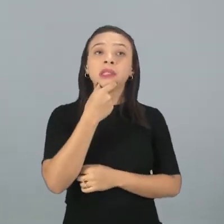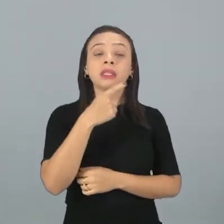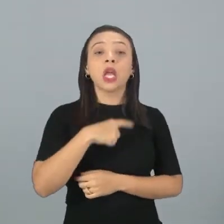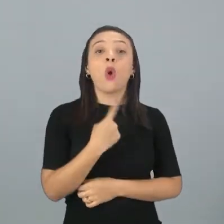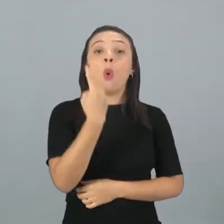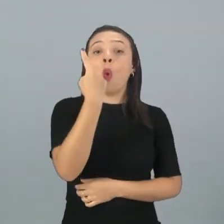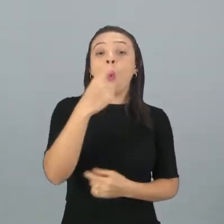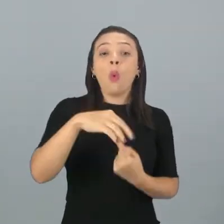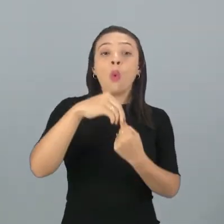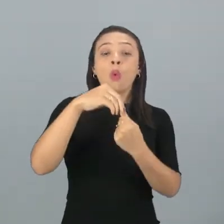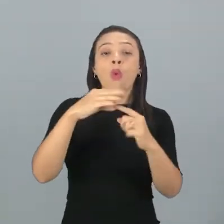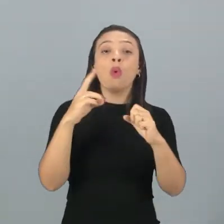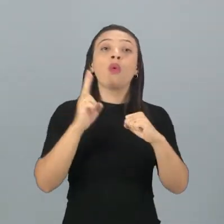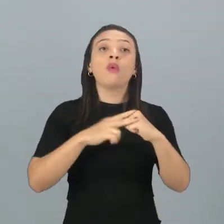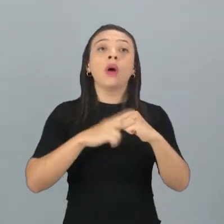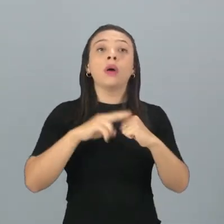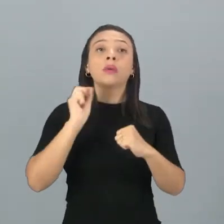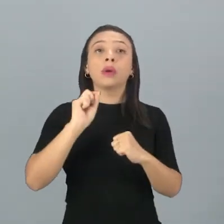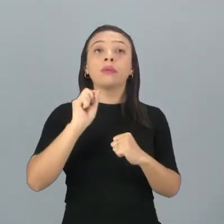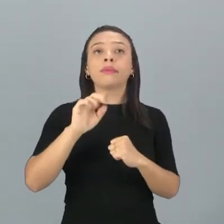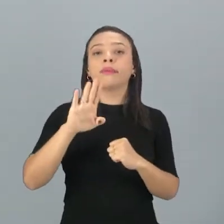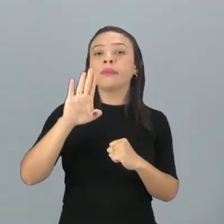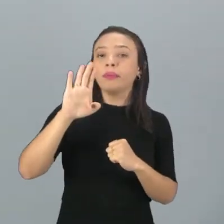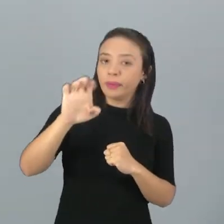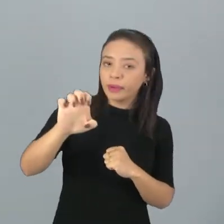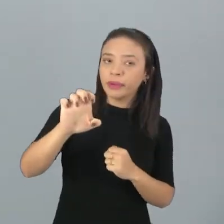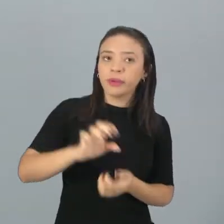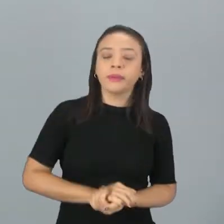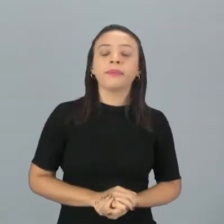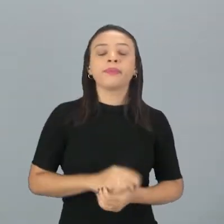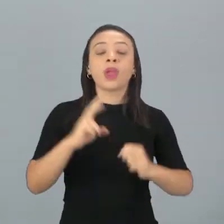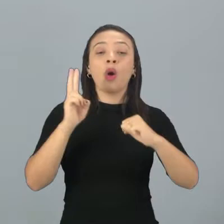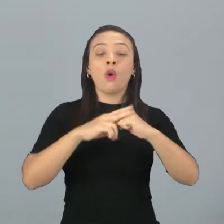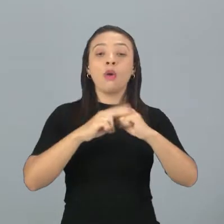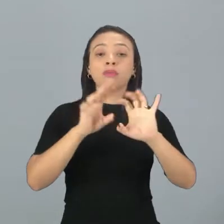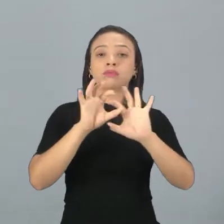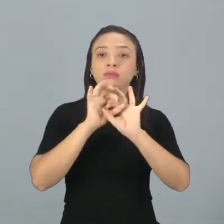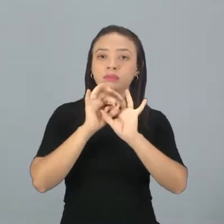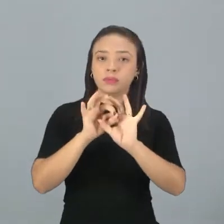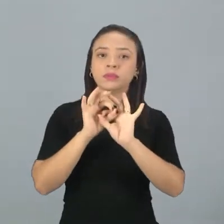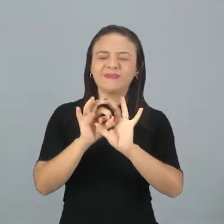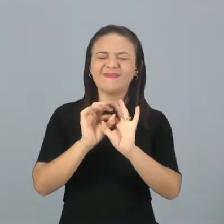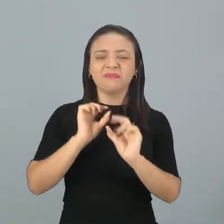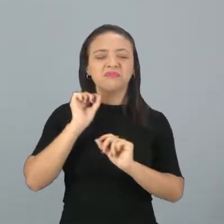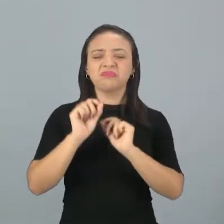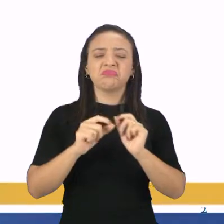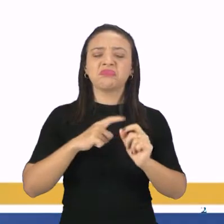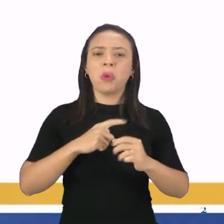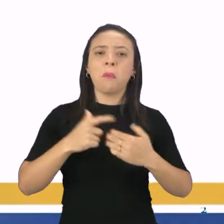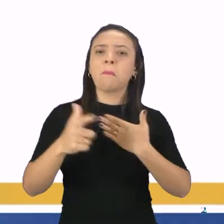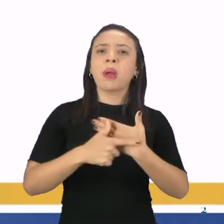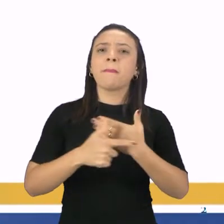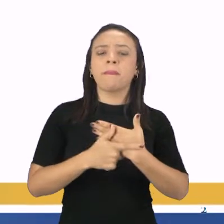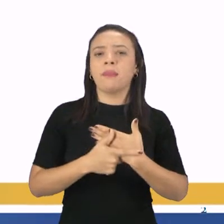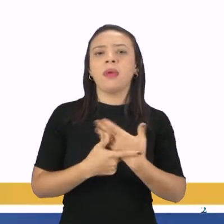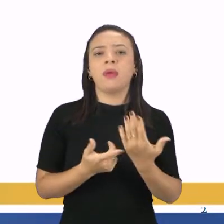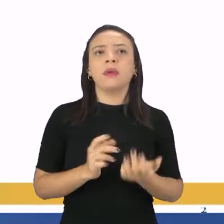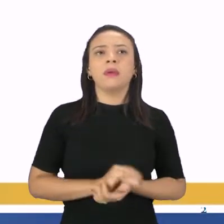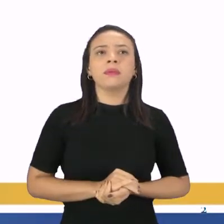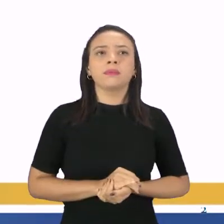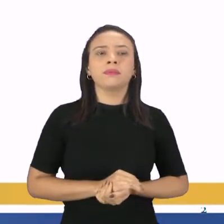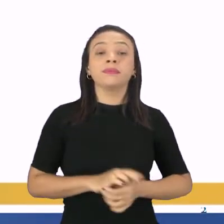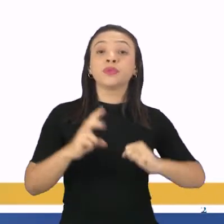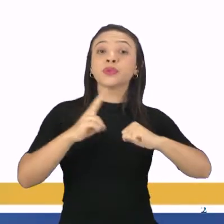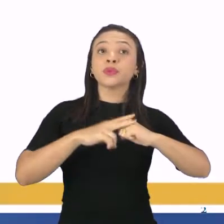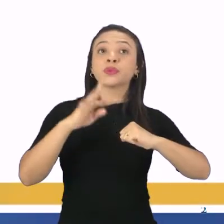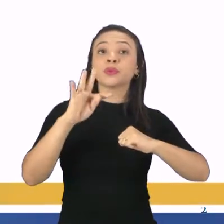seriam em português, que vai ser o be, certo? Então, ele é um verbo de ligação. Para que serve o verbo to be? O verbo to